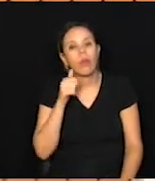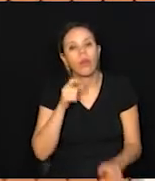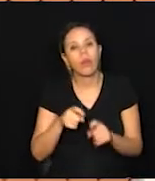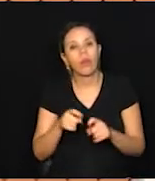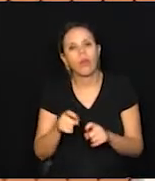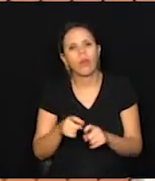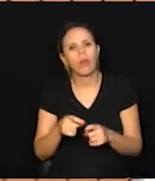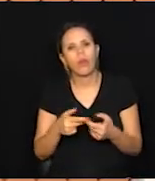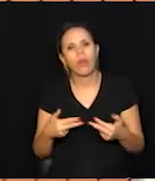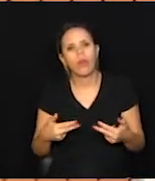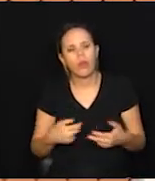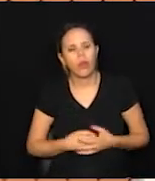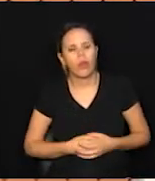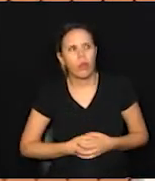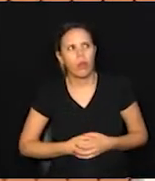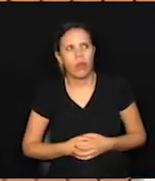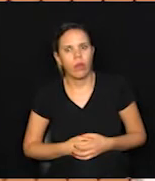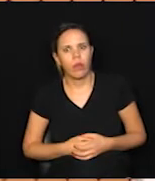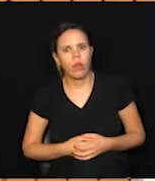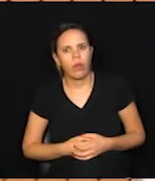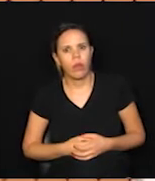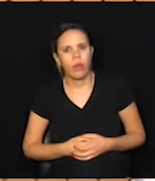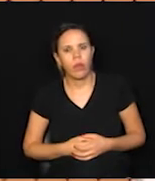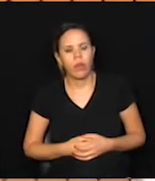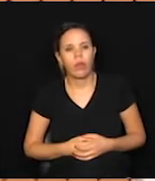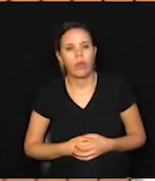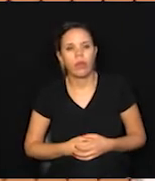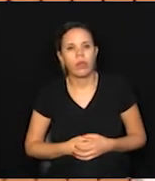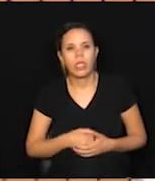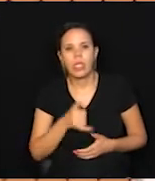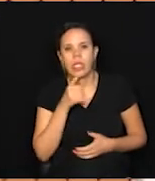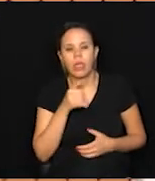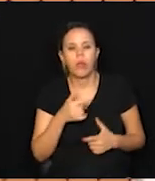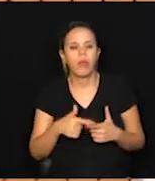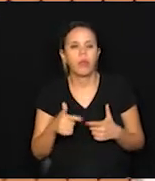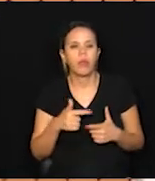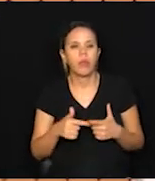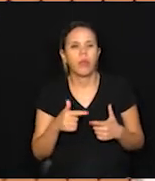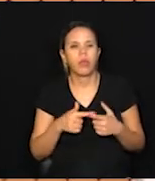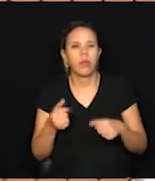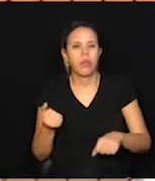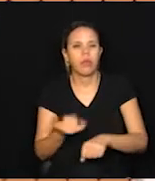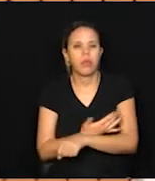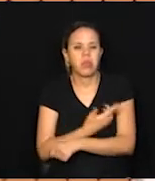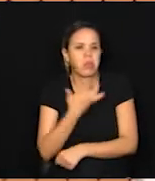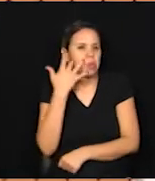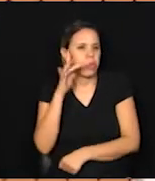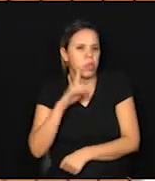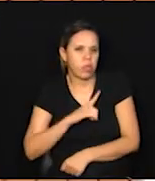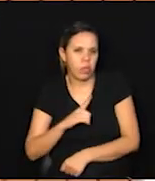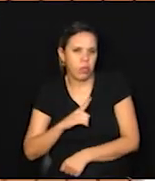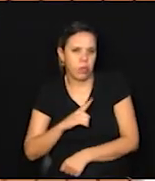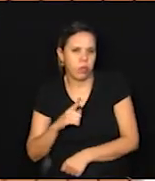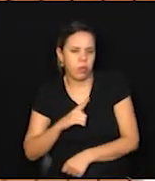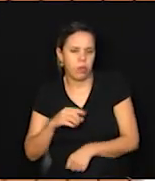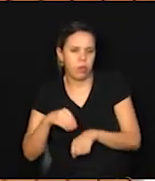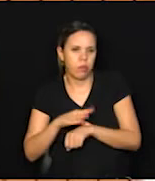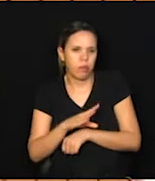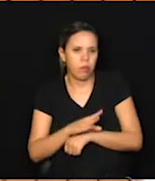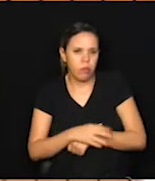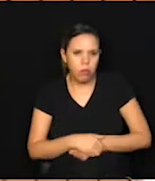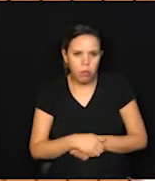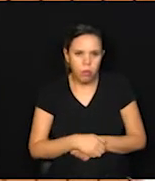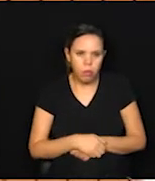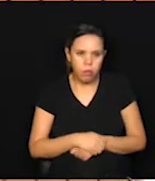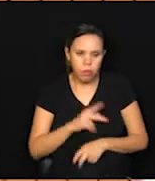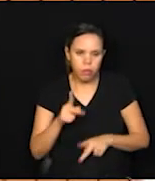alguma coisa, algo sobre as sequelas neurológicas. Não sei se tem como passar para